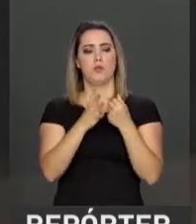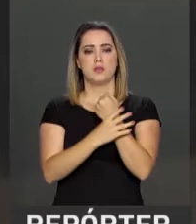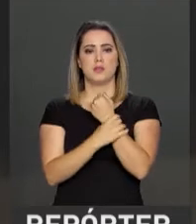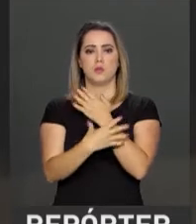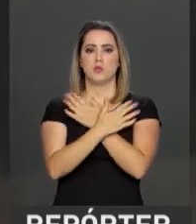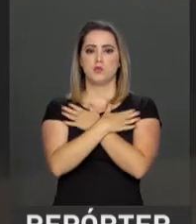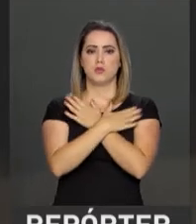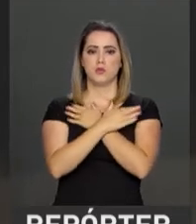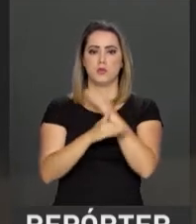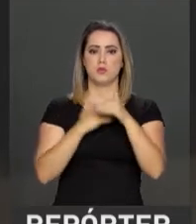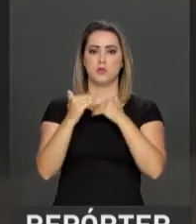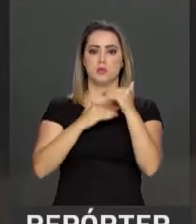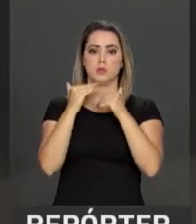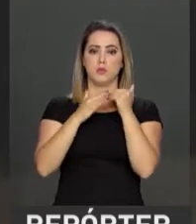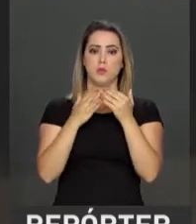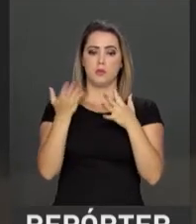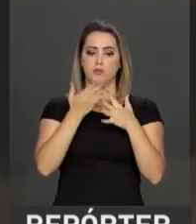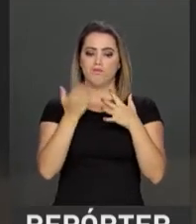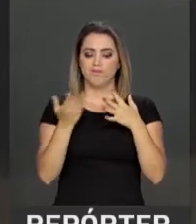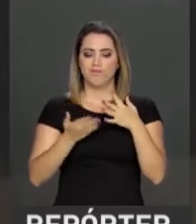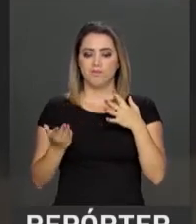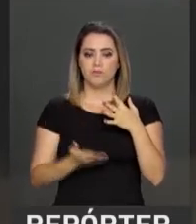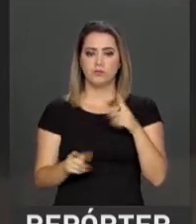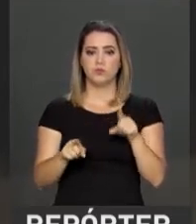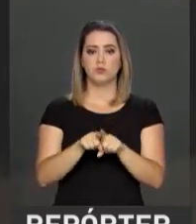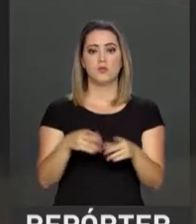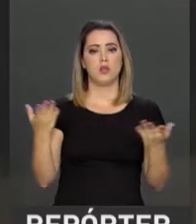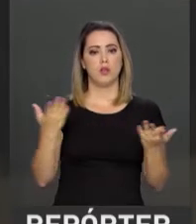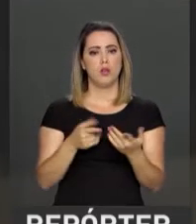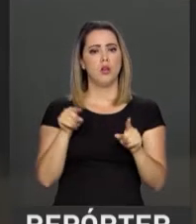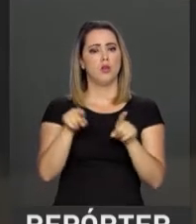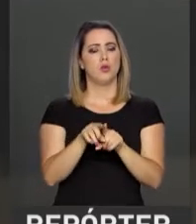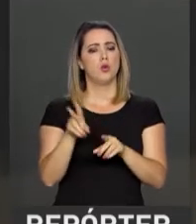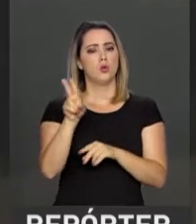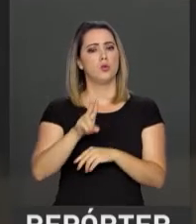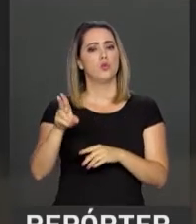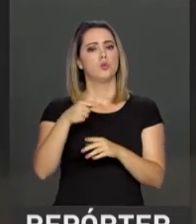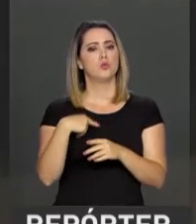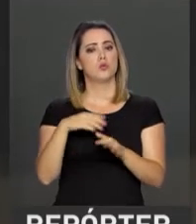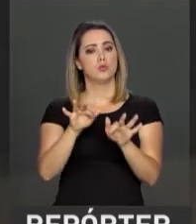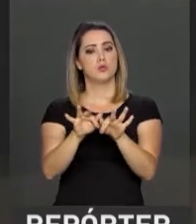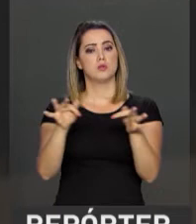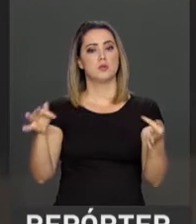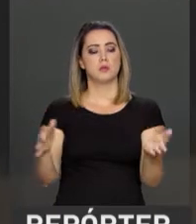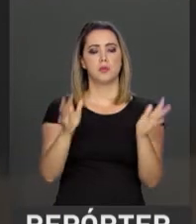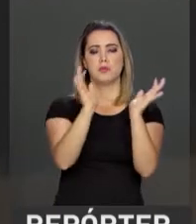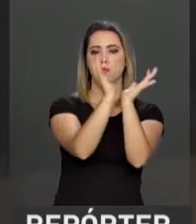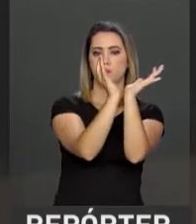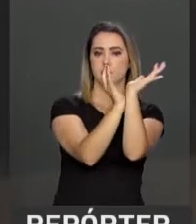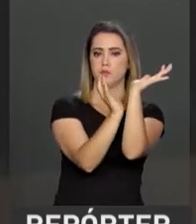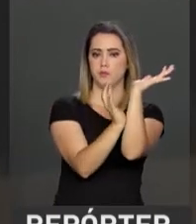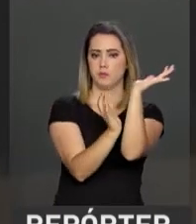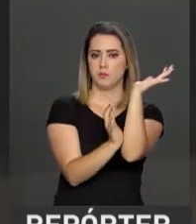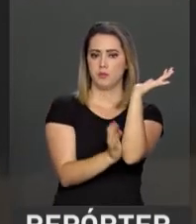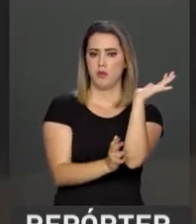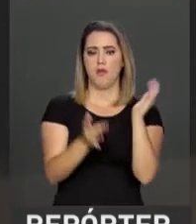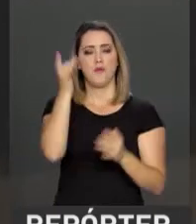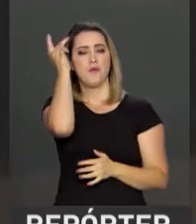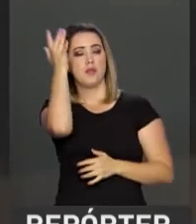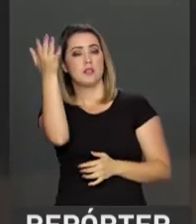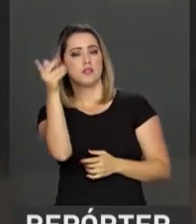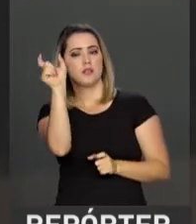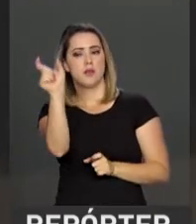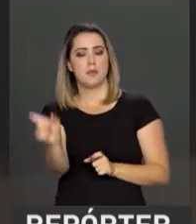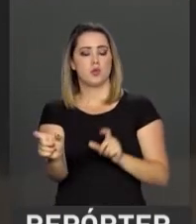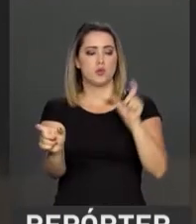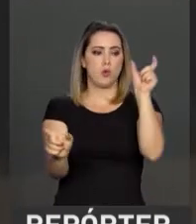com aumento no número de parcelas, e a adoção de medidas de desburocratização para facilitar a relação de